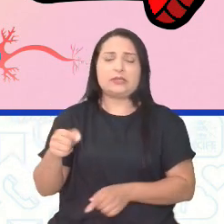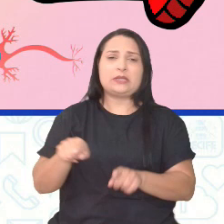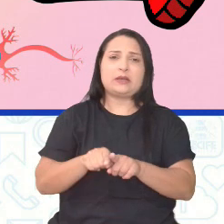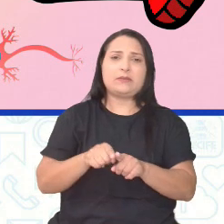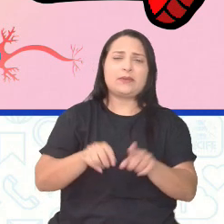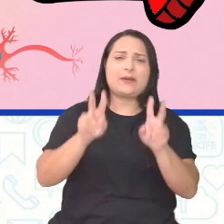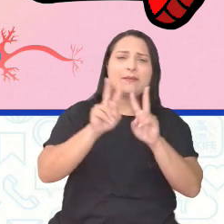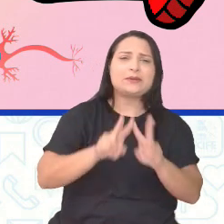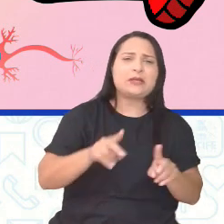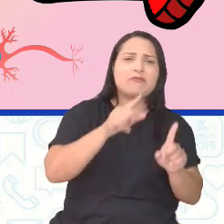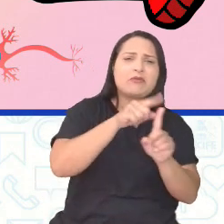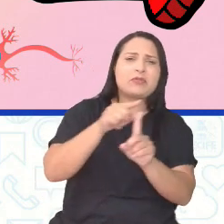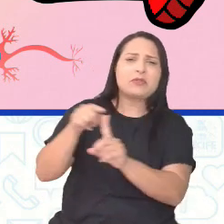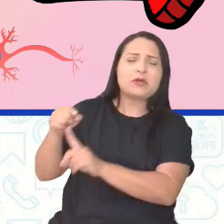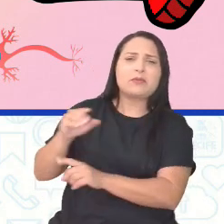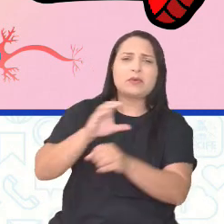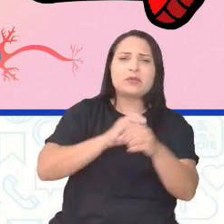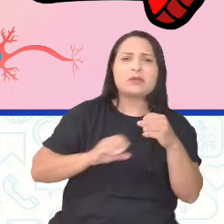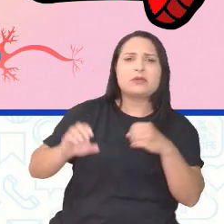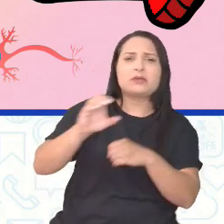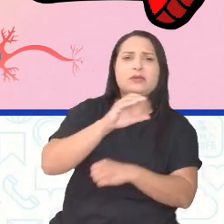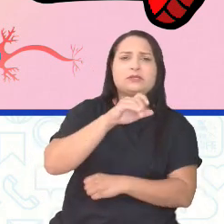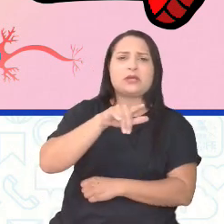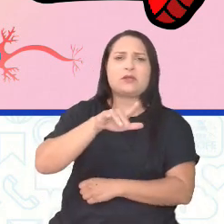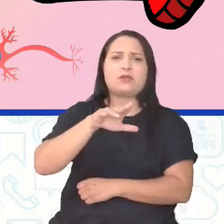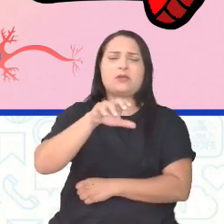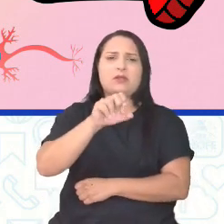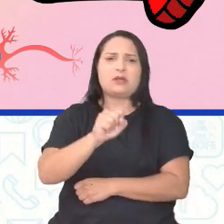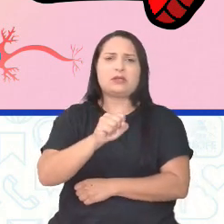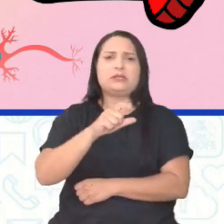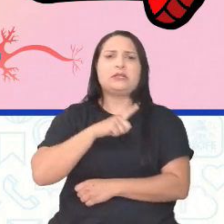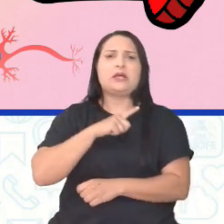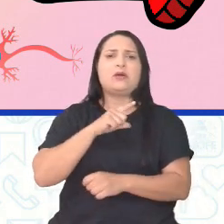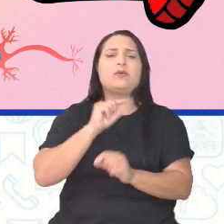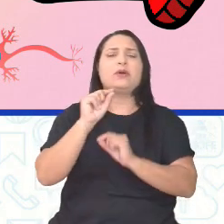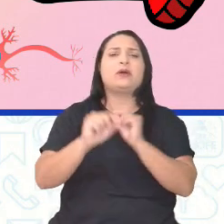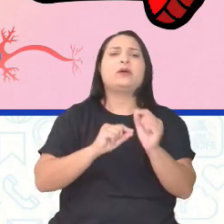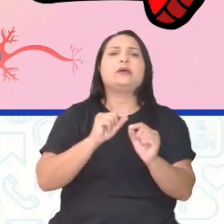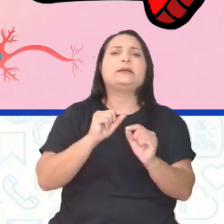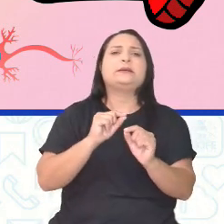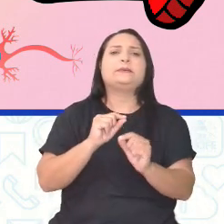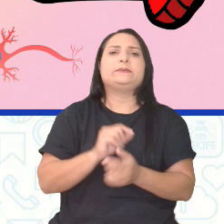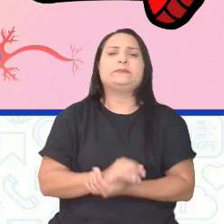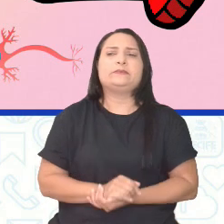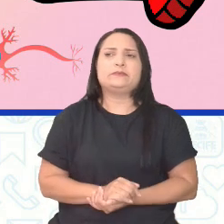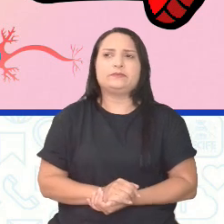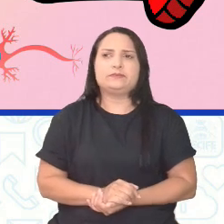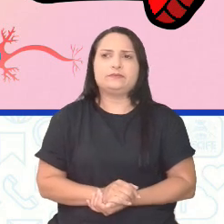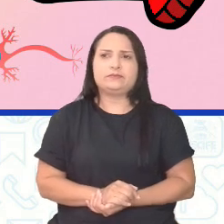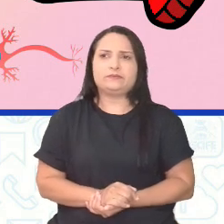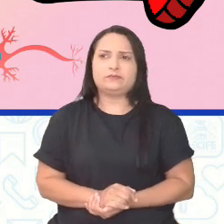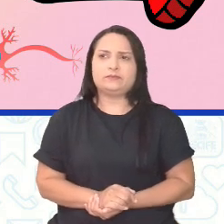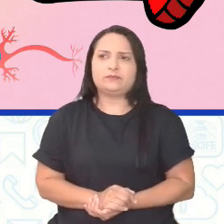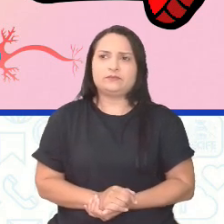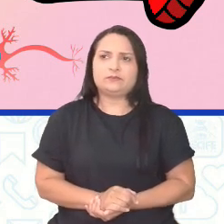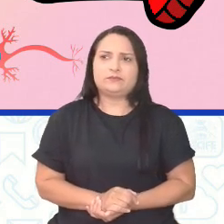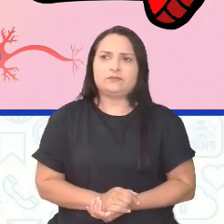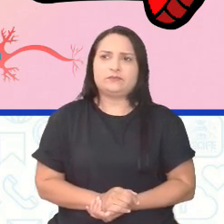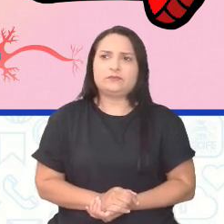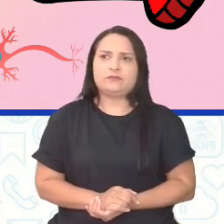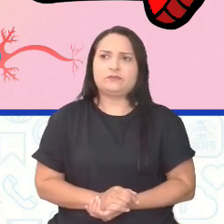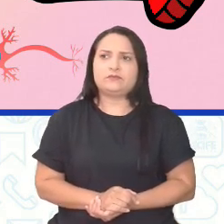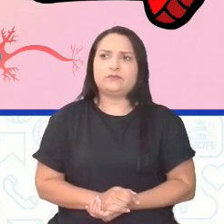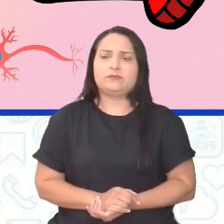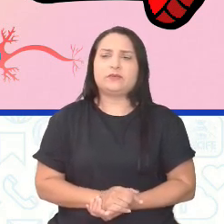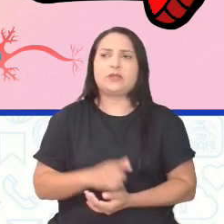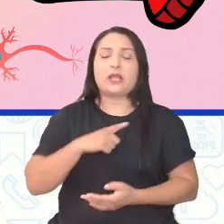material intracelular, a gente vai ver que esses tecidos, eles foram classificados de acordo com essas categorias. E aí nós temos os